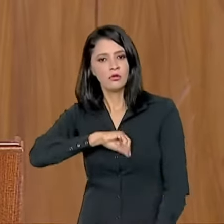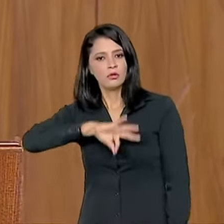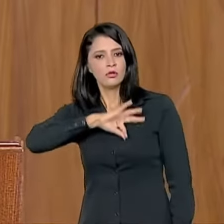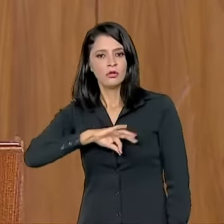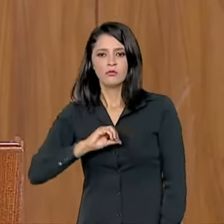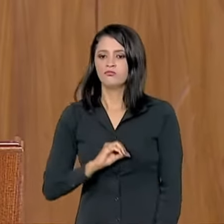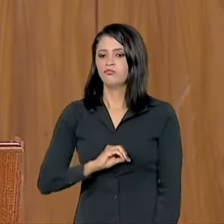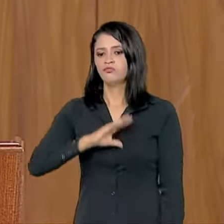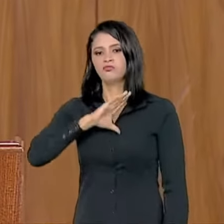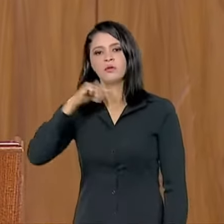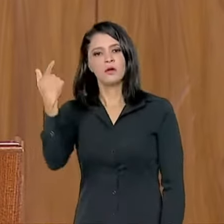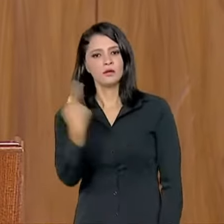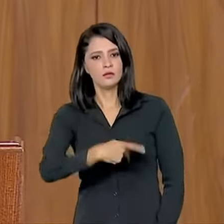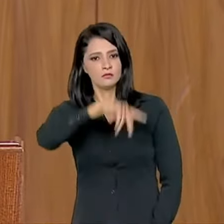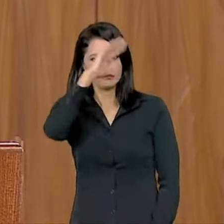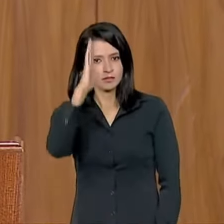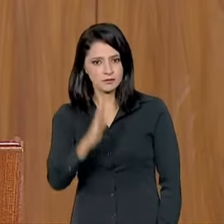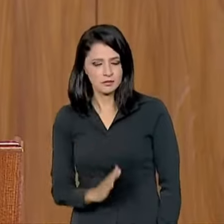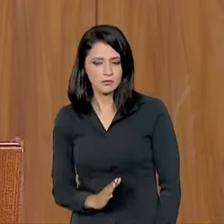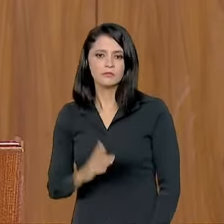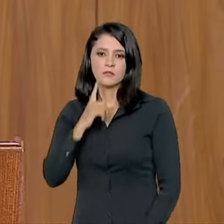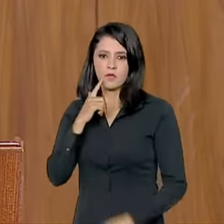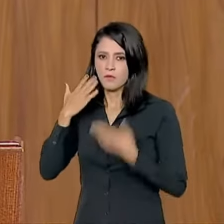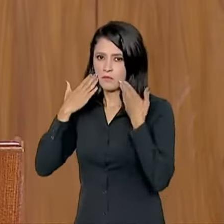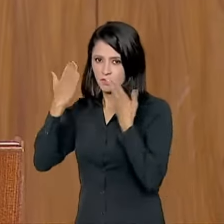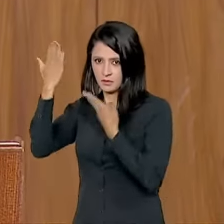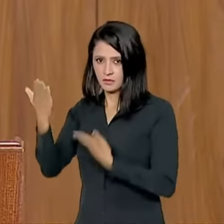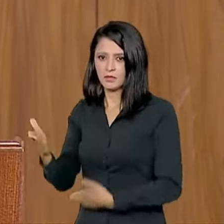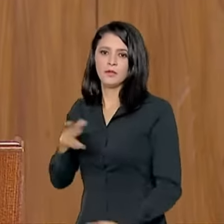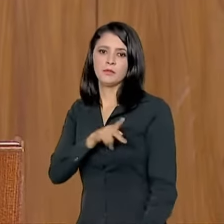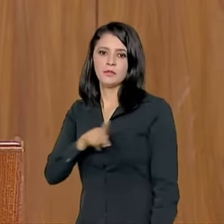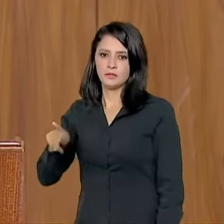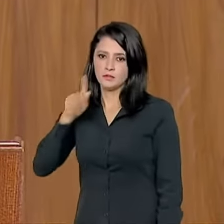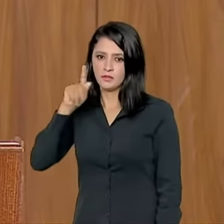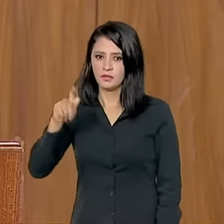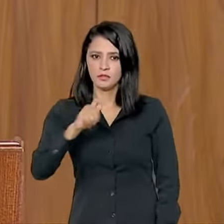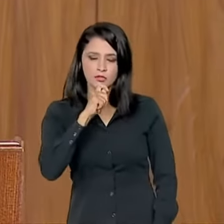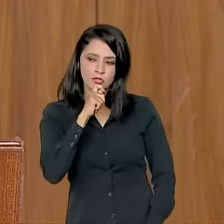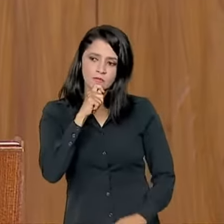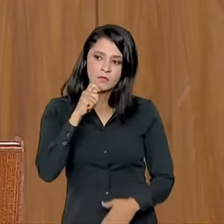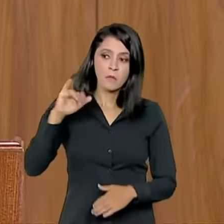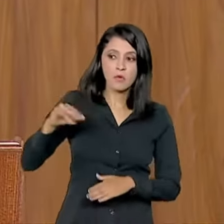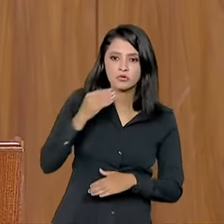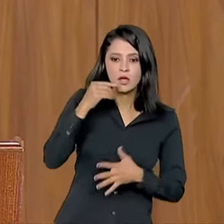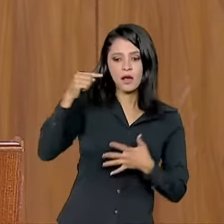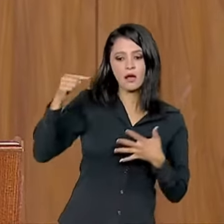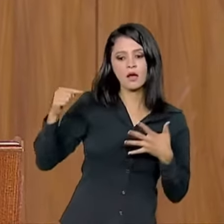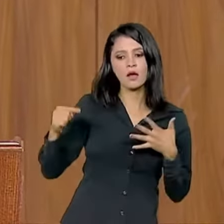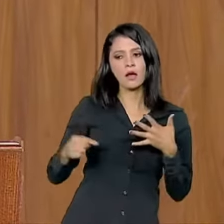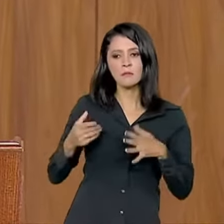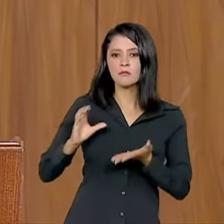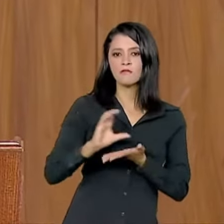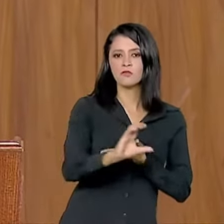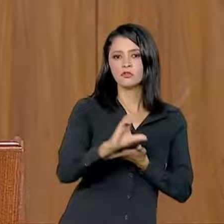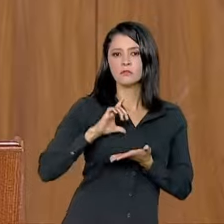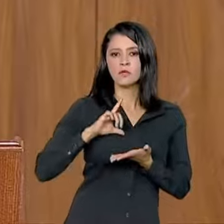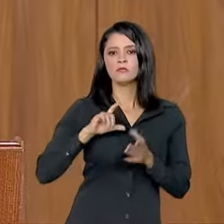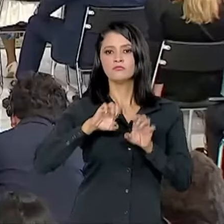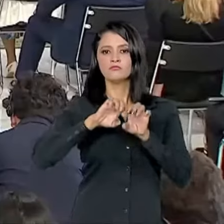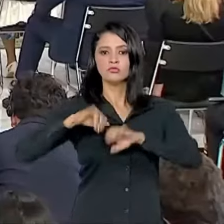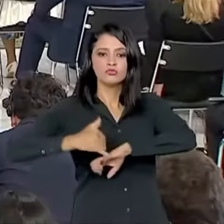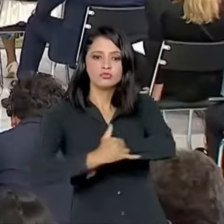país. Apresentei ao presidente Macron novas oportunidades de investimento em infraestrutura e